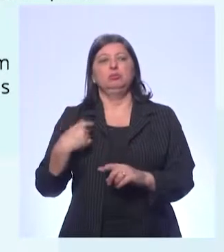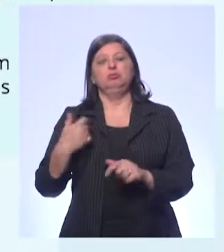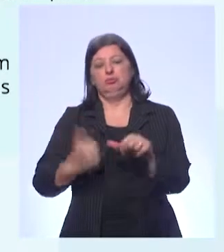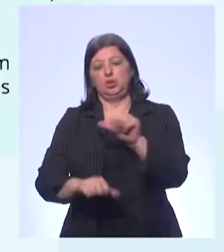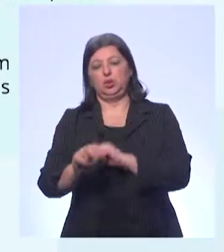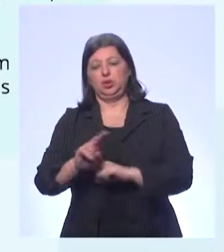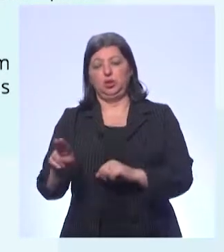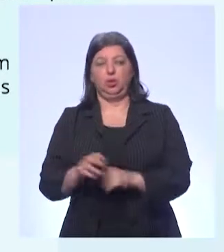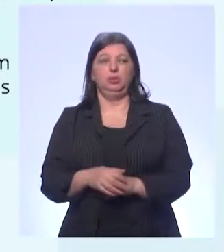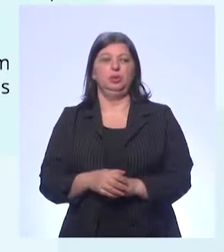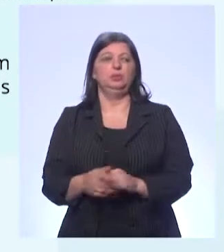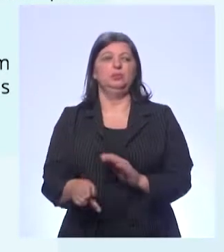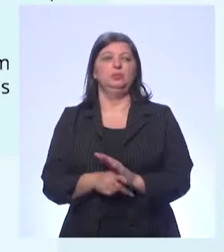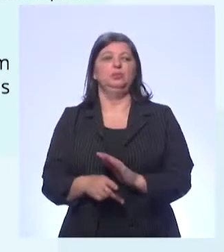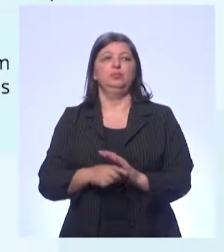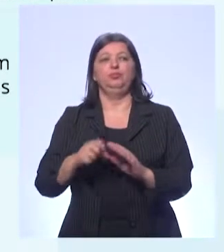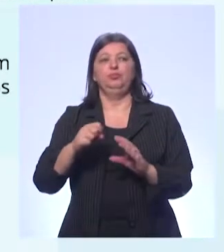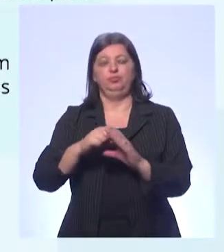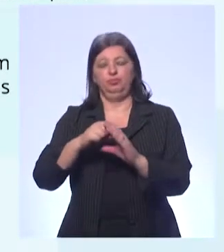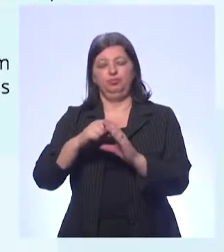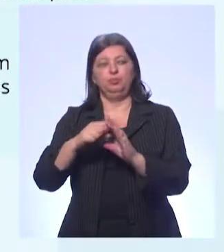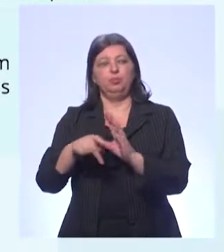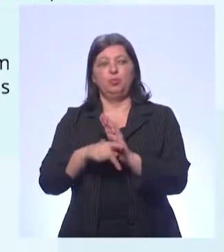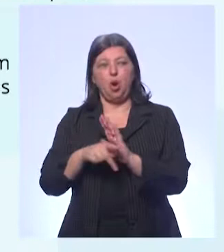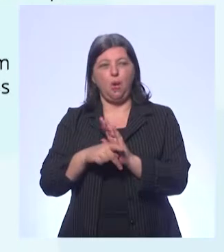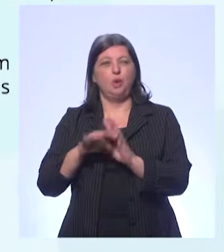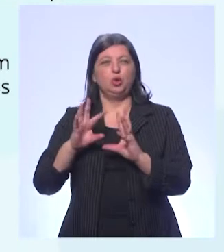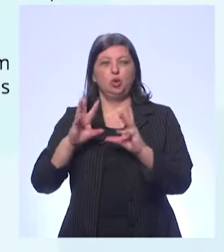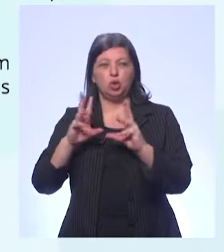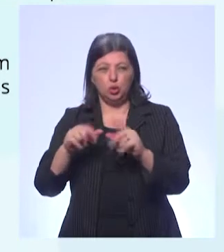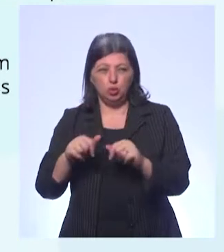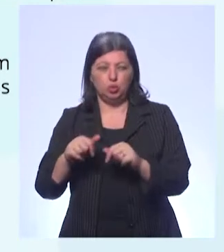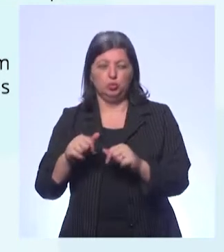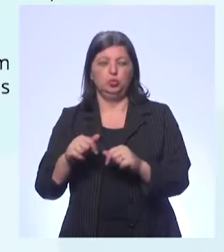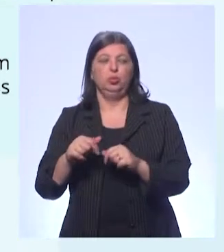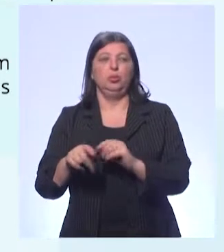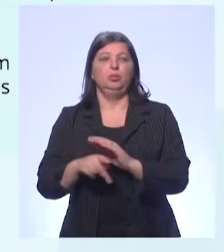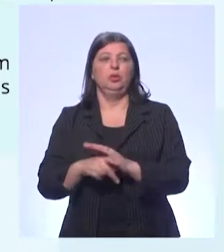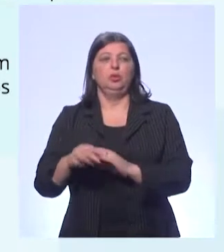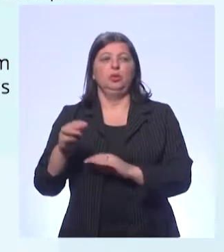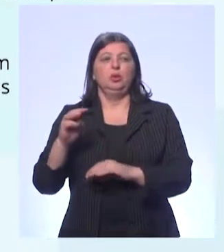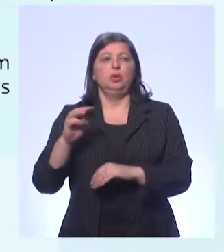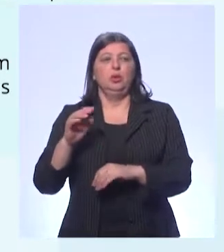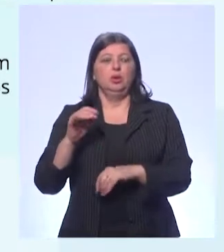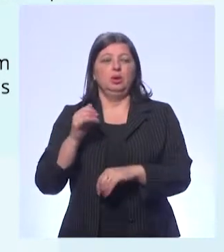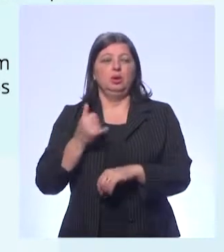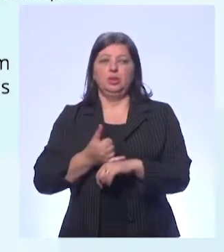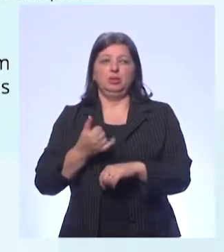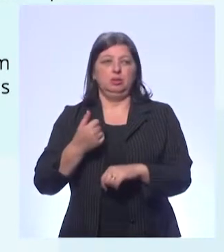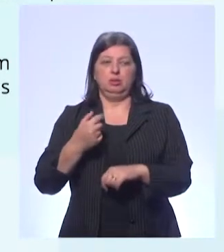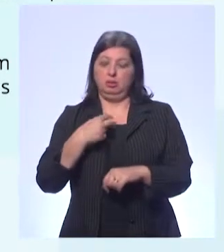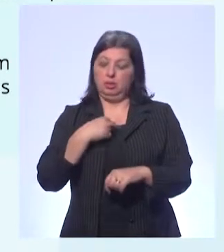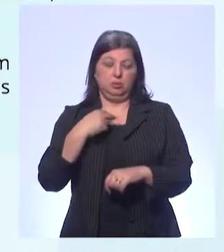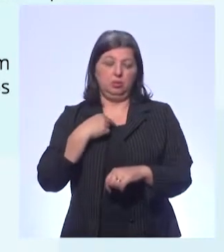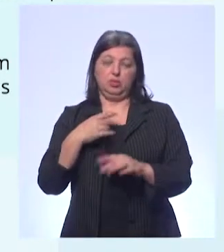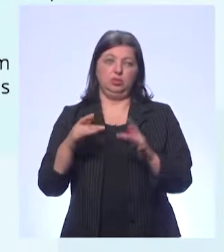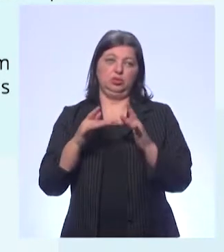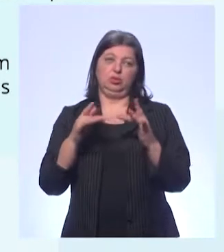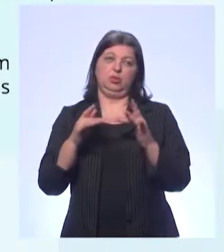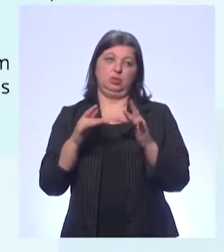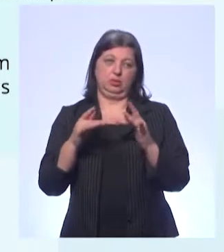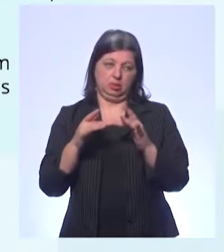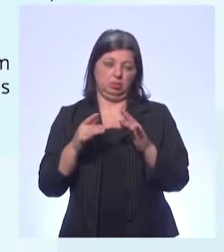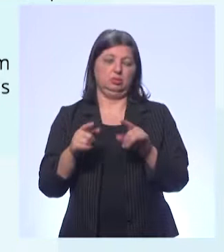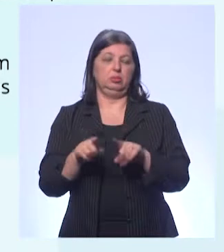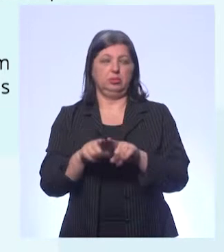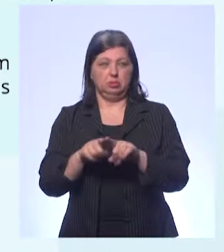Toxicidade, né? O aço, como todos os metais, ele não pode ser concentrado no organismo, porque metais fazem mal